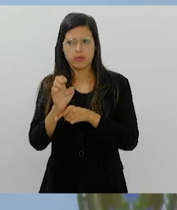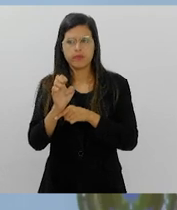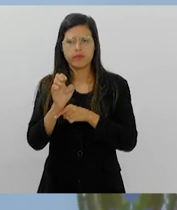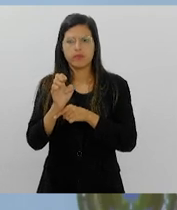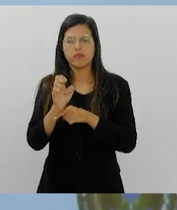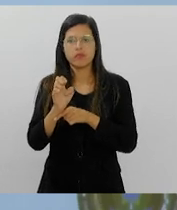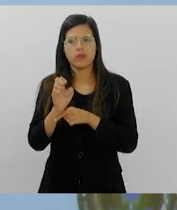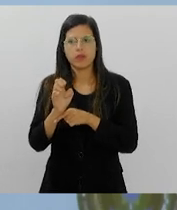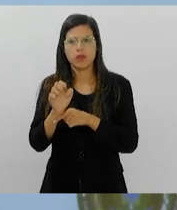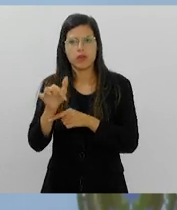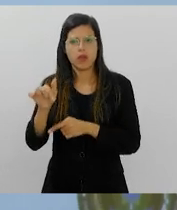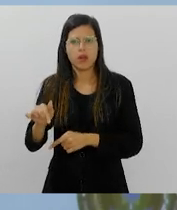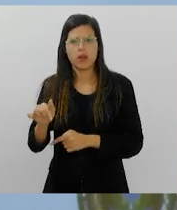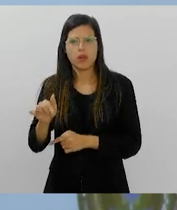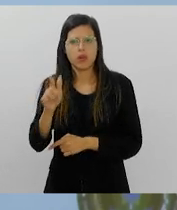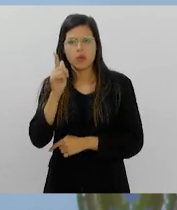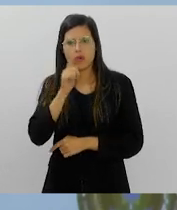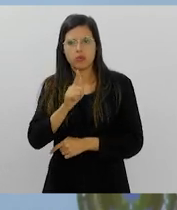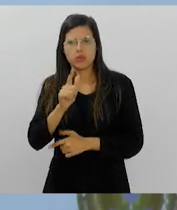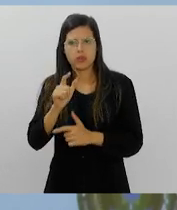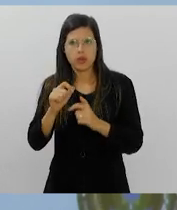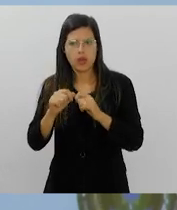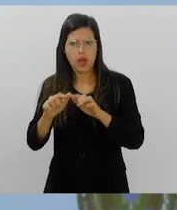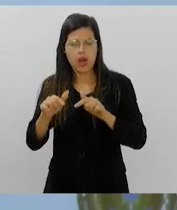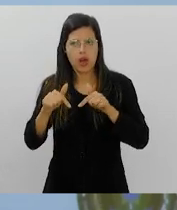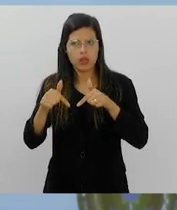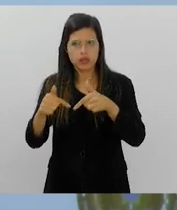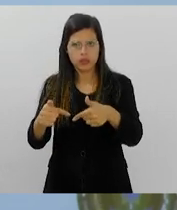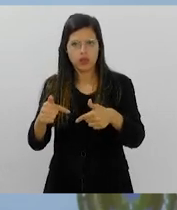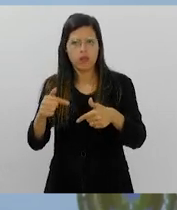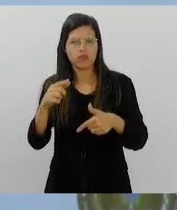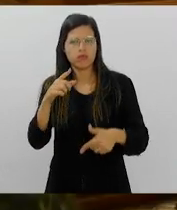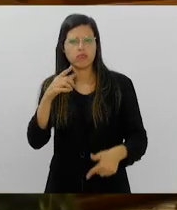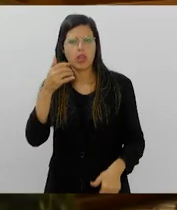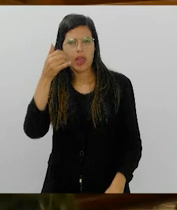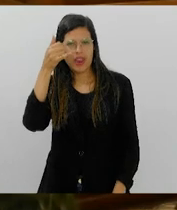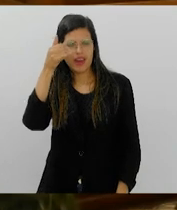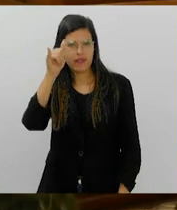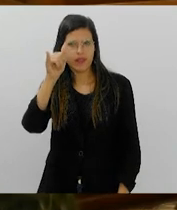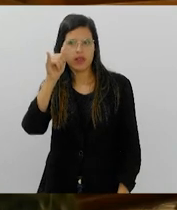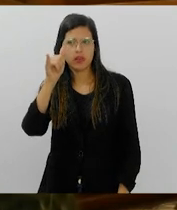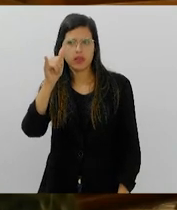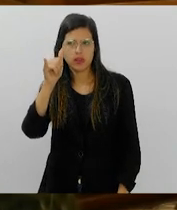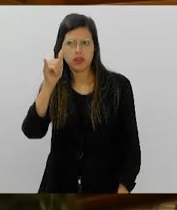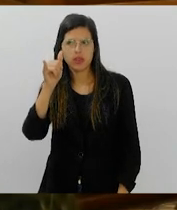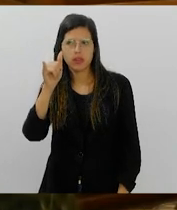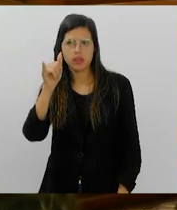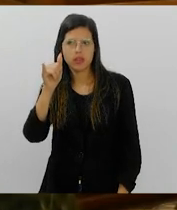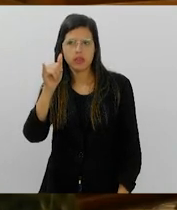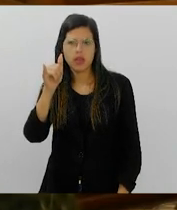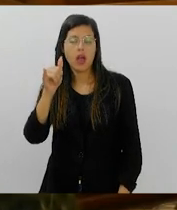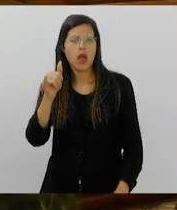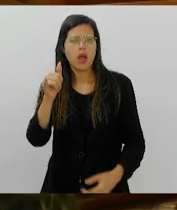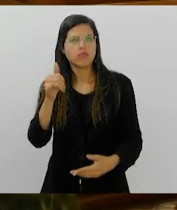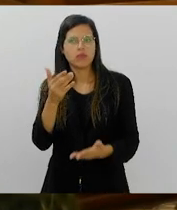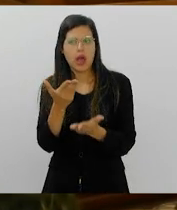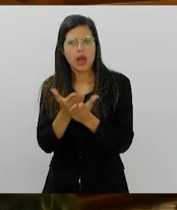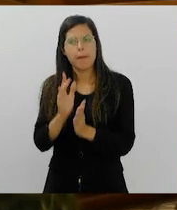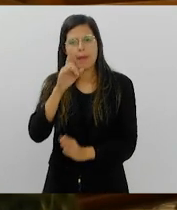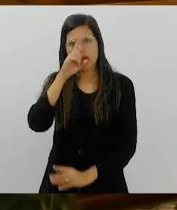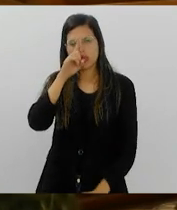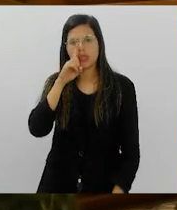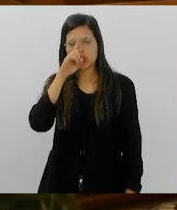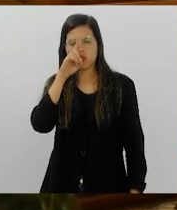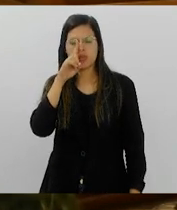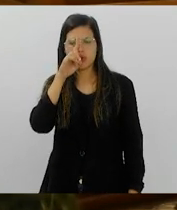possa adotar medidas para prevenir eventos, que esse evento, enfim, para mitigar riscos em relação a esse